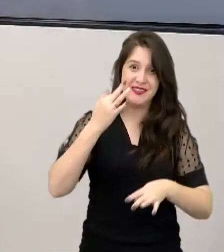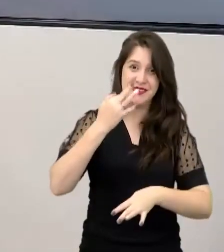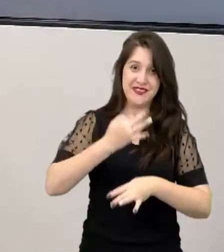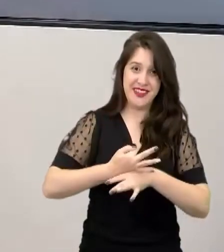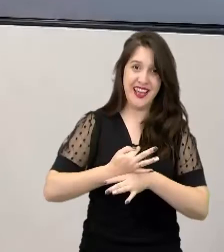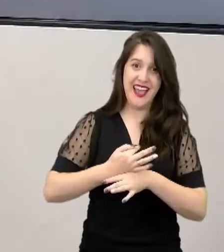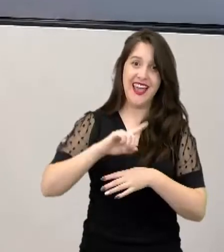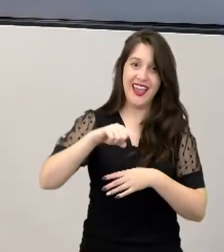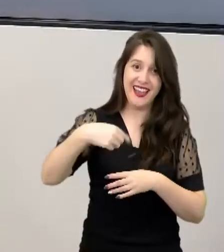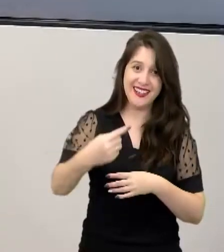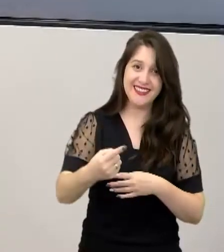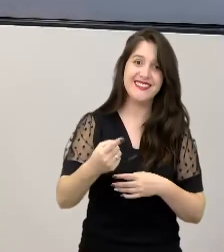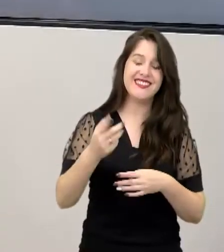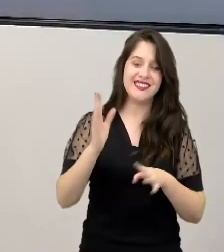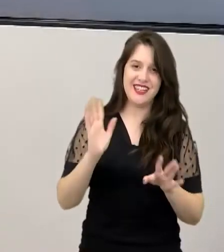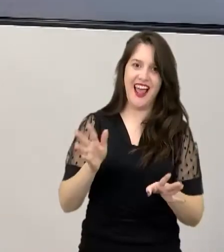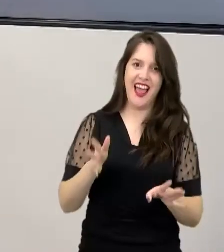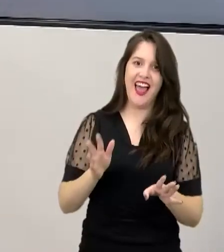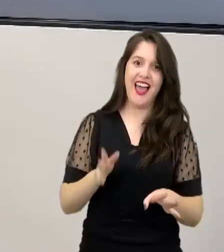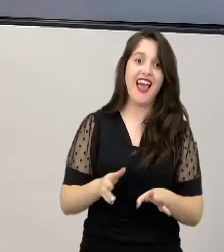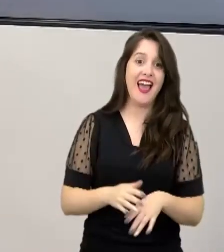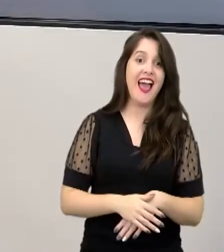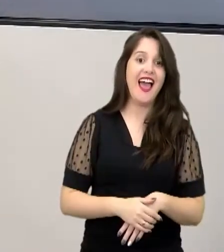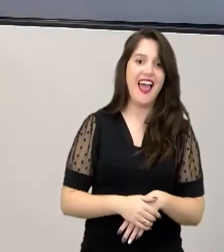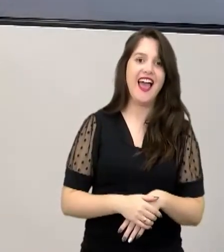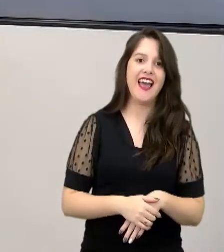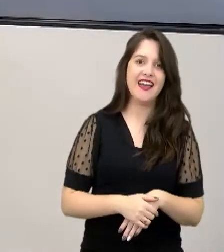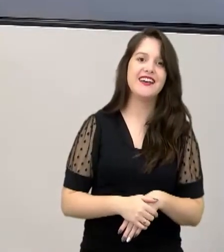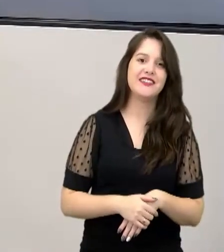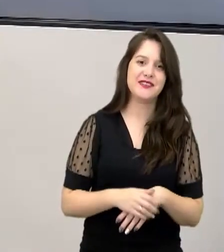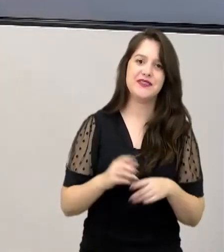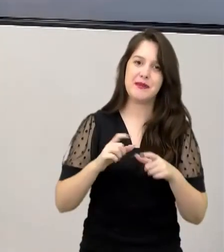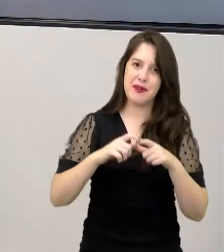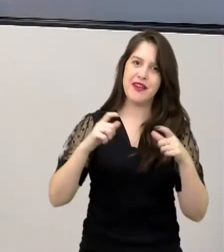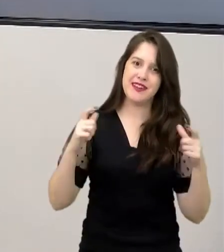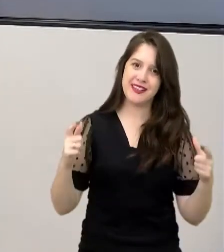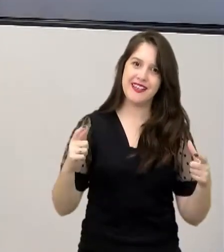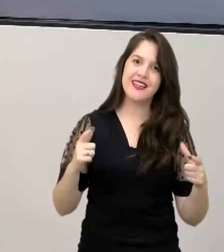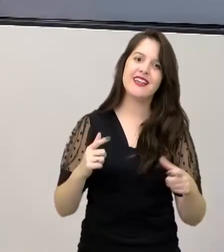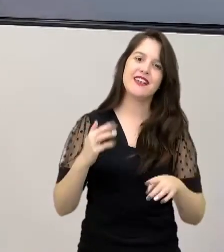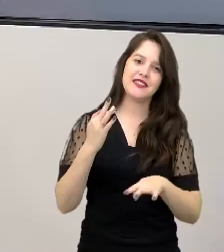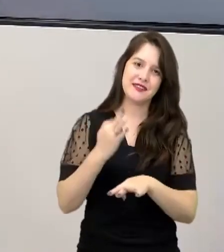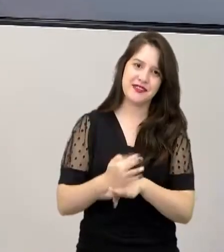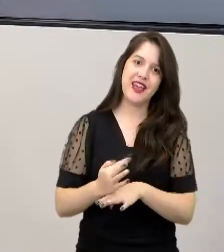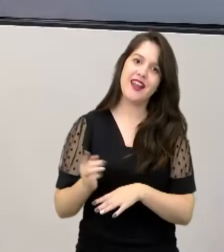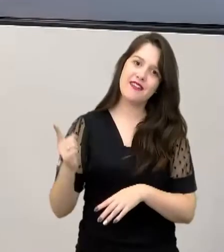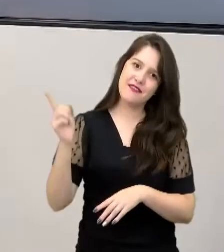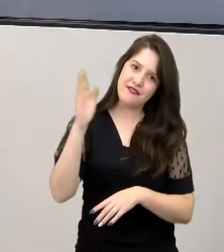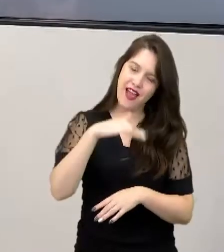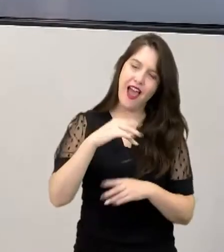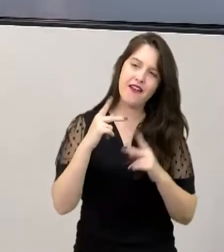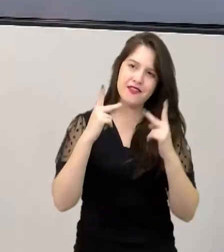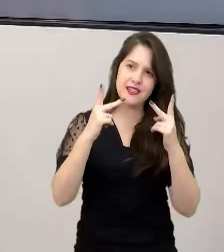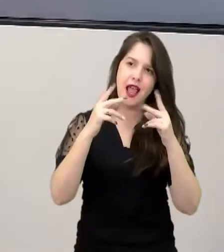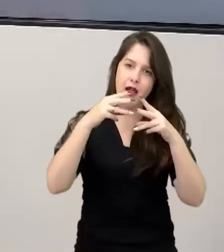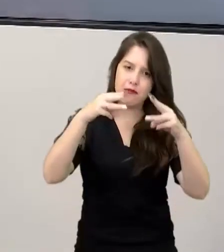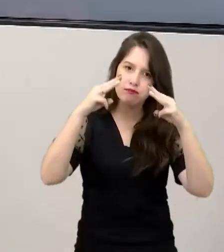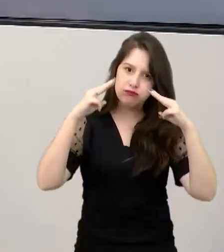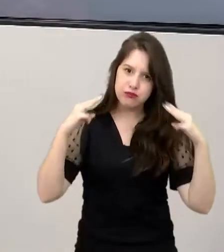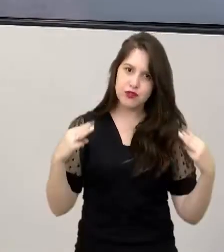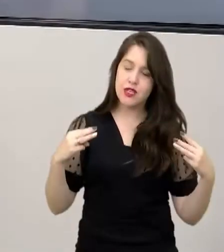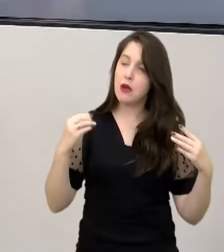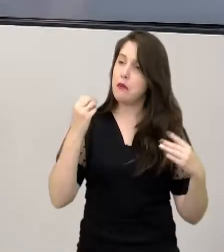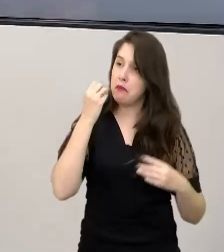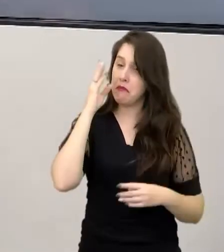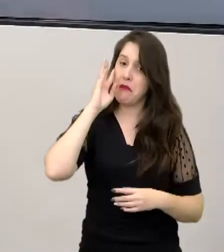logo mais a gente vai entrar aí de férias, né, muitos aí vão entrar de férias, visitem aí o museu, que é super